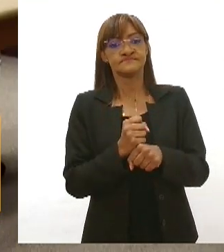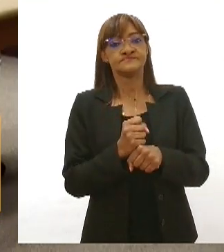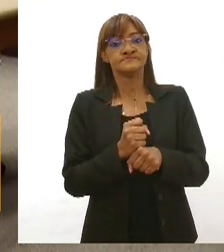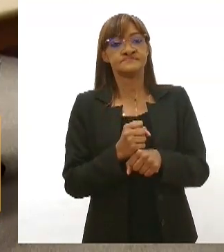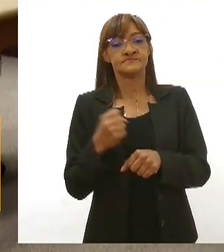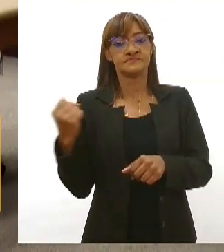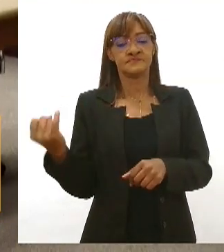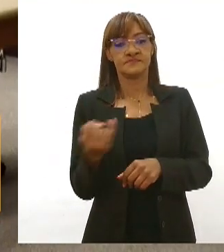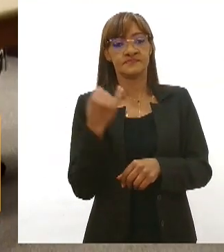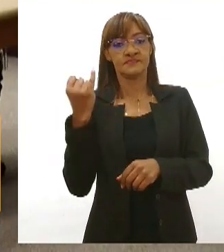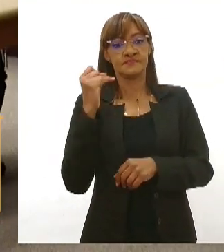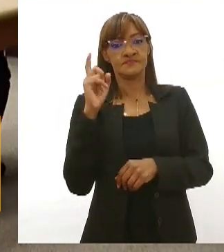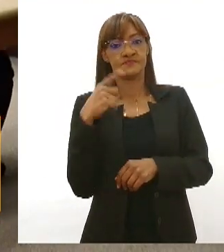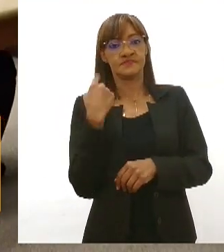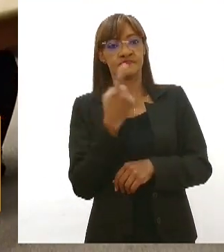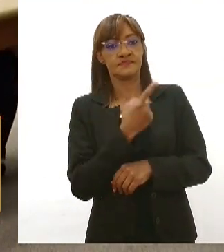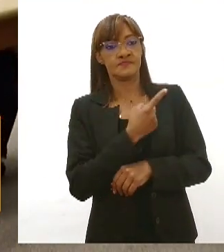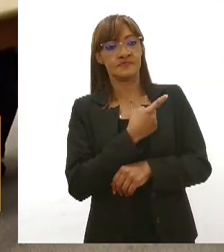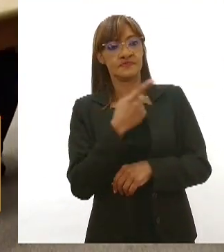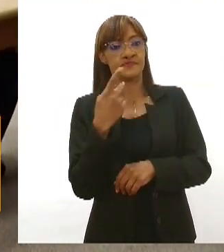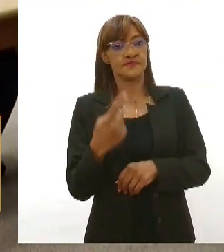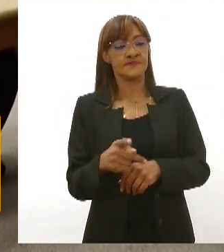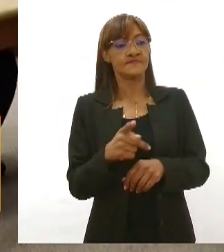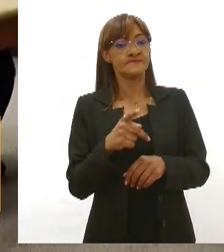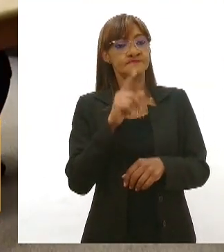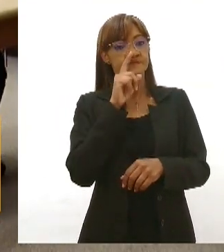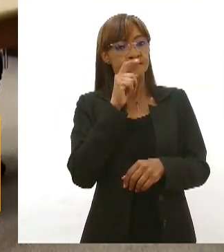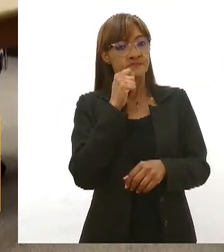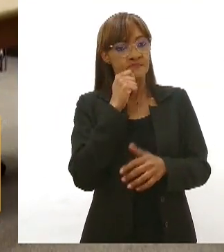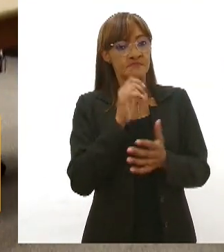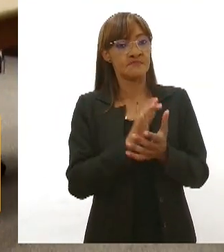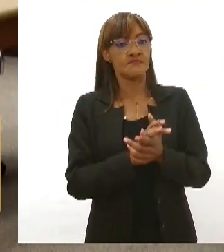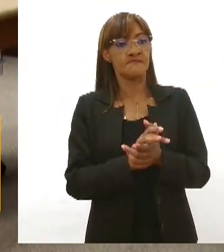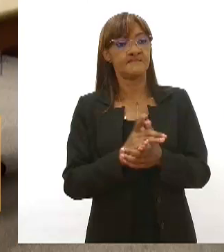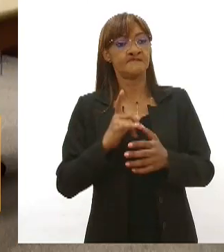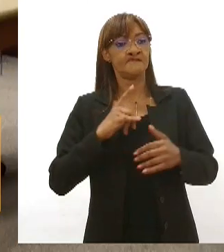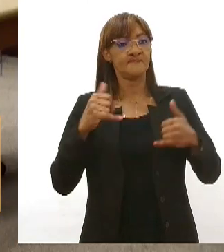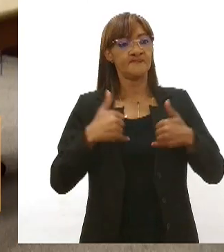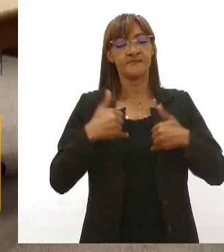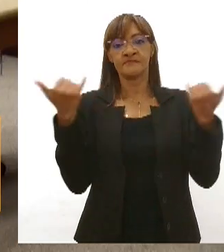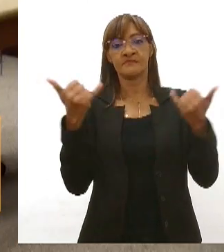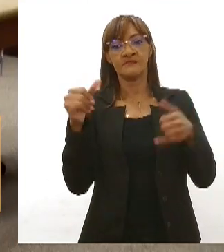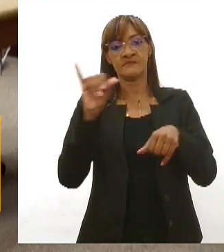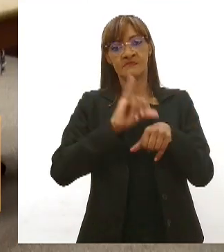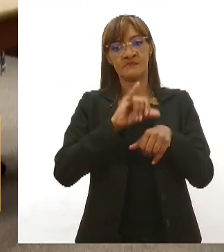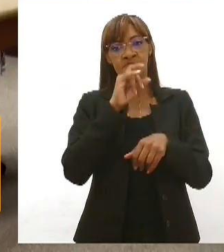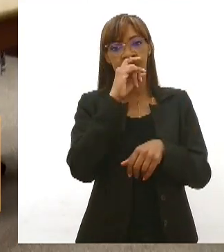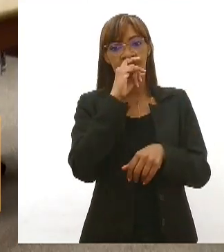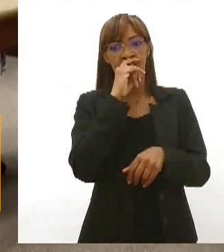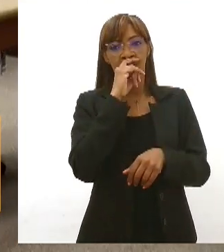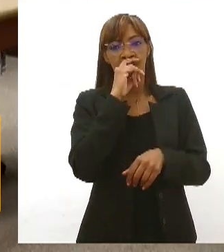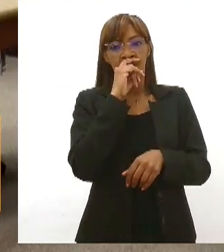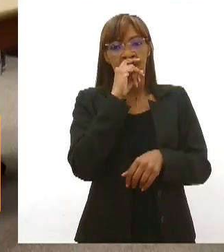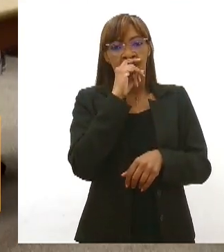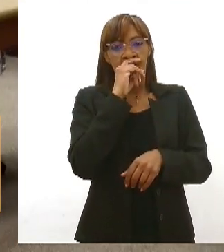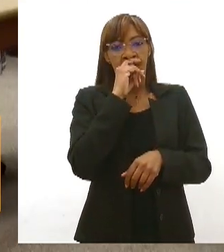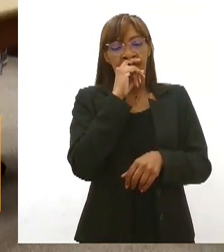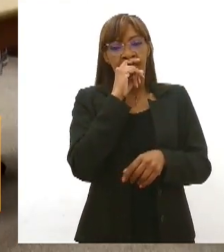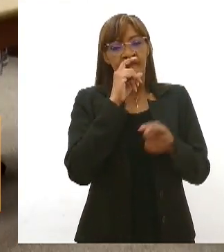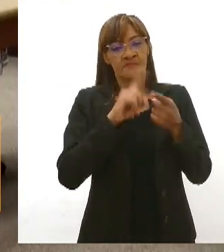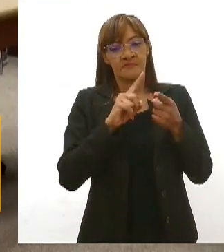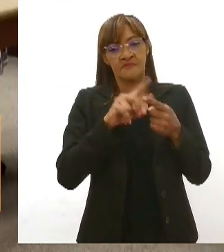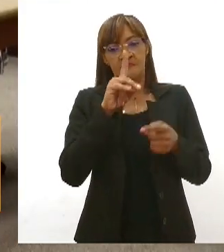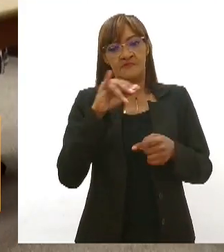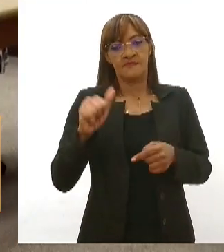nós, aqui da Galera do Clique Aracaju, né? Que tem o aniversário da nossa capital e o Dia Internacional da Síndrome de Down. Então a